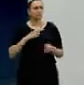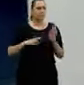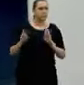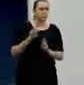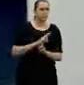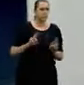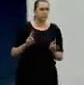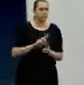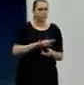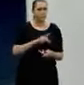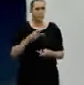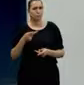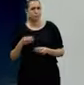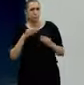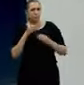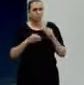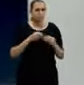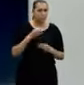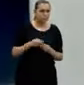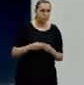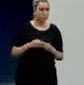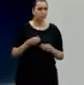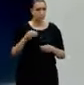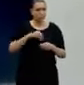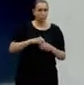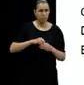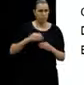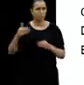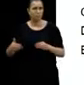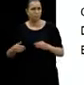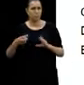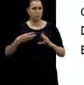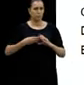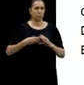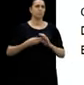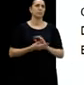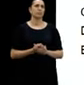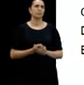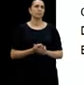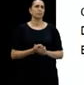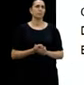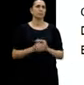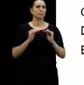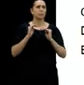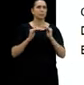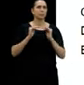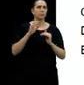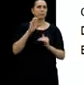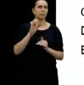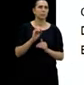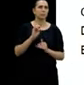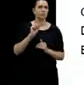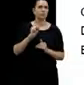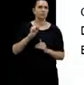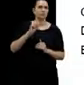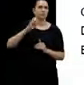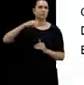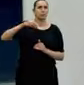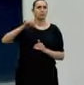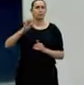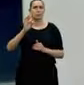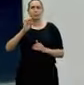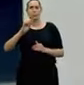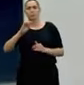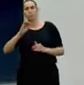ao transporte de substâncias do exterior para o interior da célula. O equilíbrio osmótico, a letra C, também